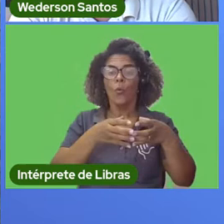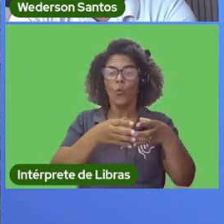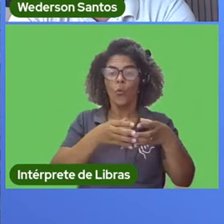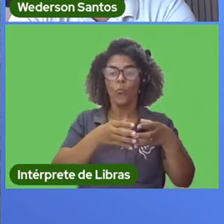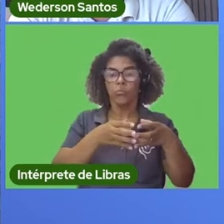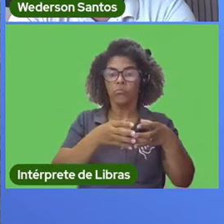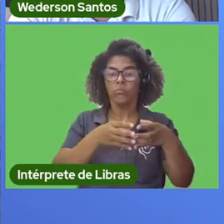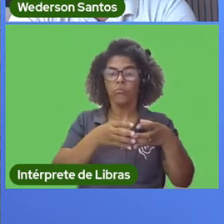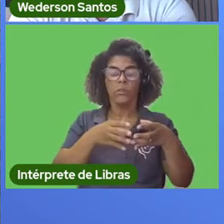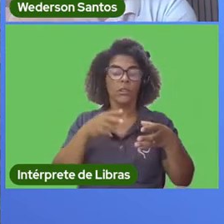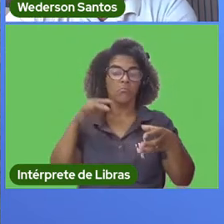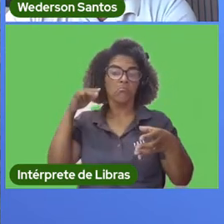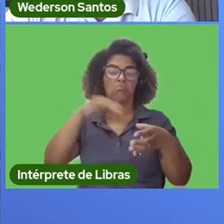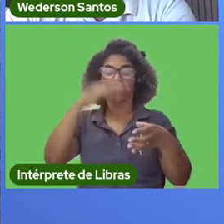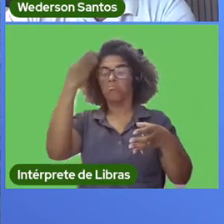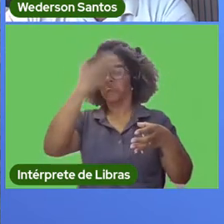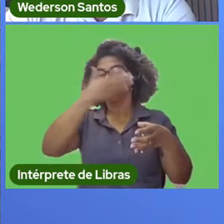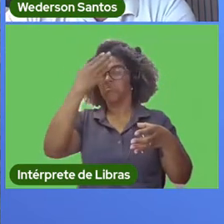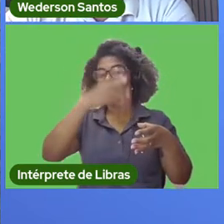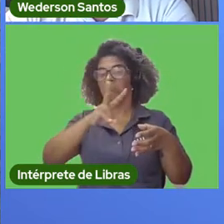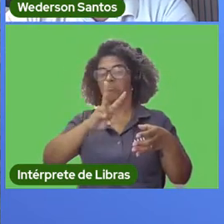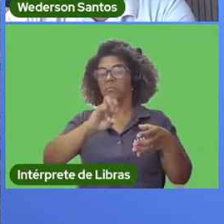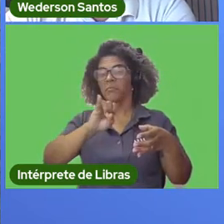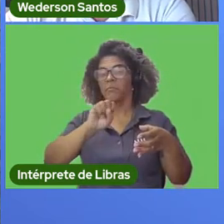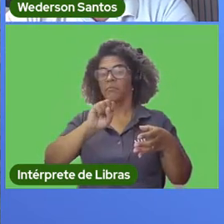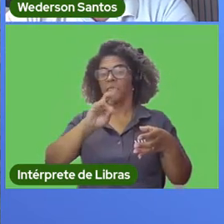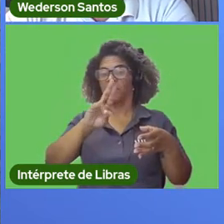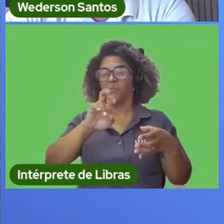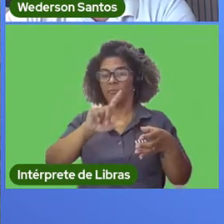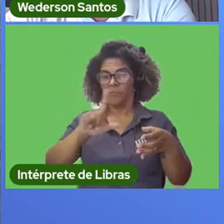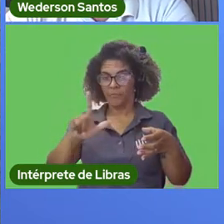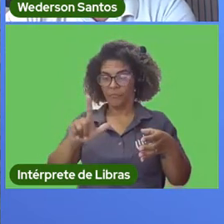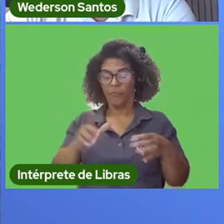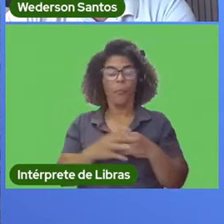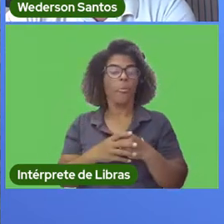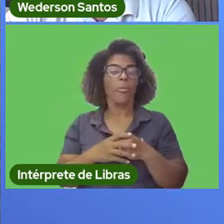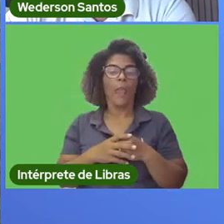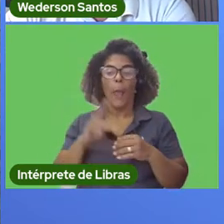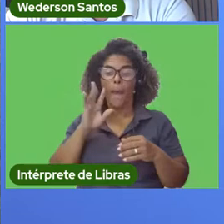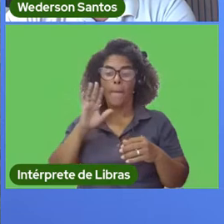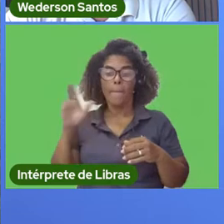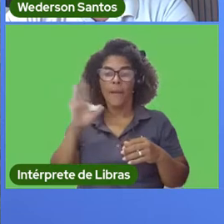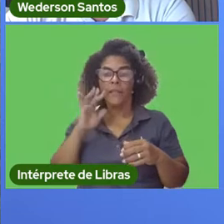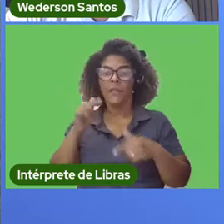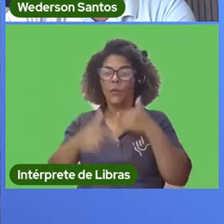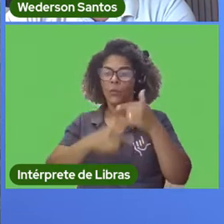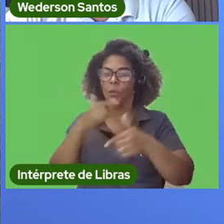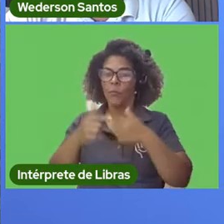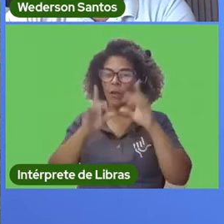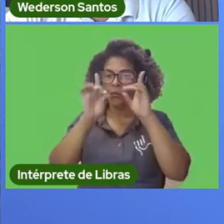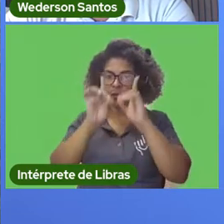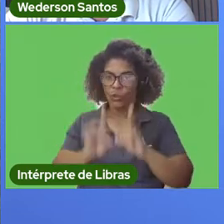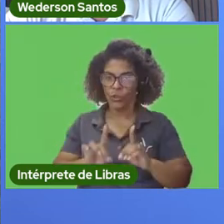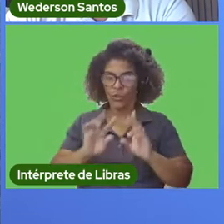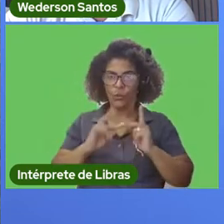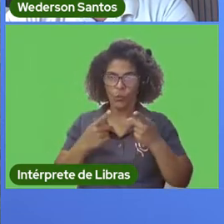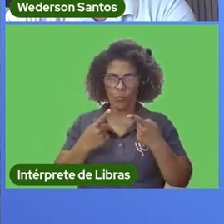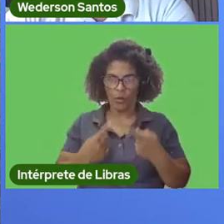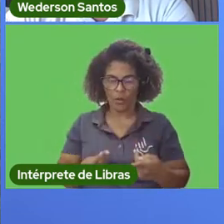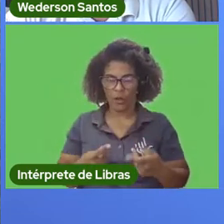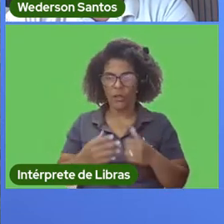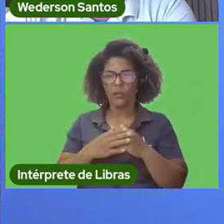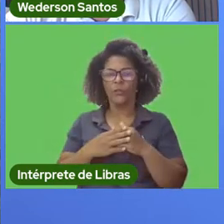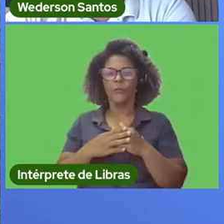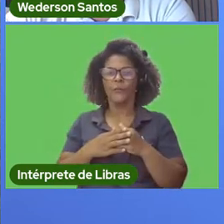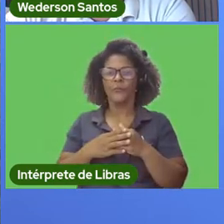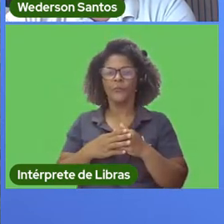né? Uhum. Então, assim, diante dessa questão do trabalho como um direito humano e desse papel